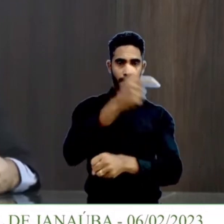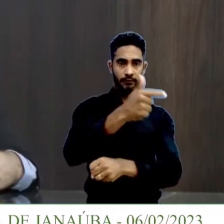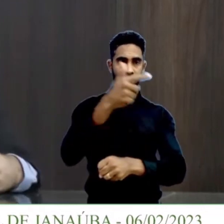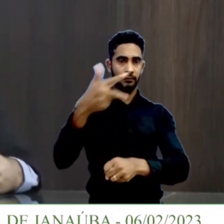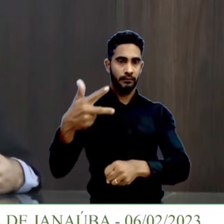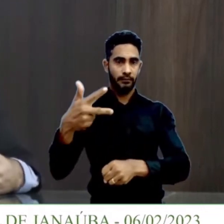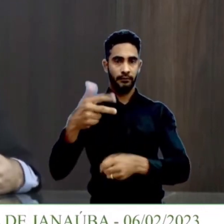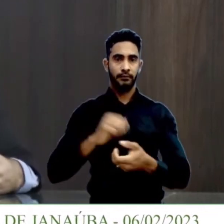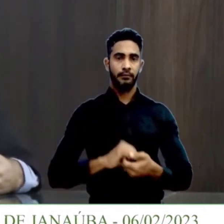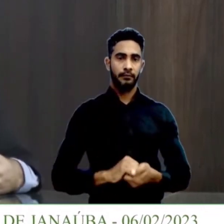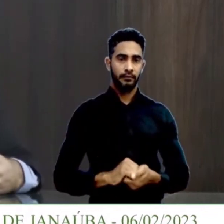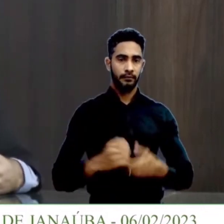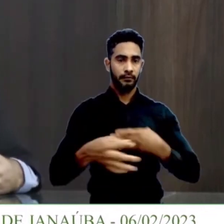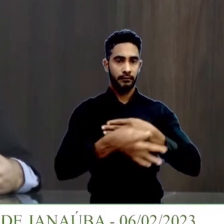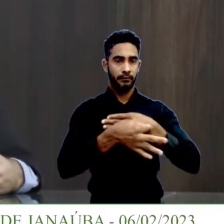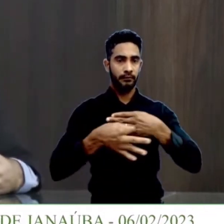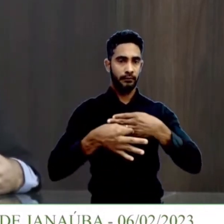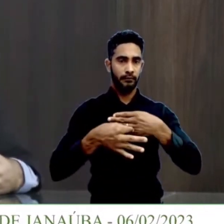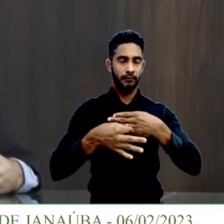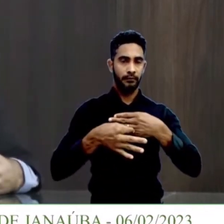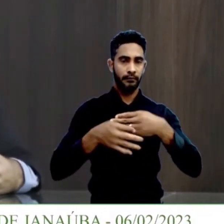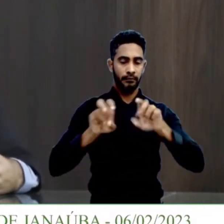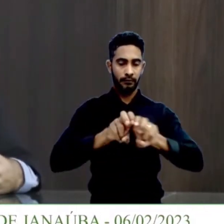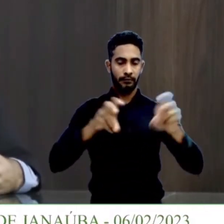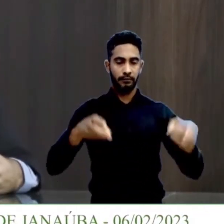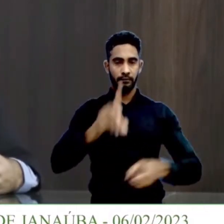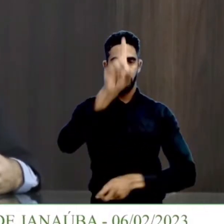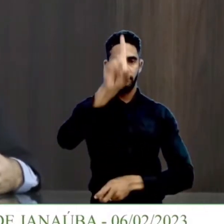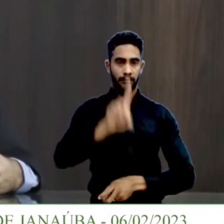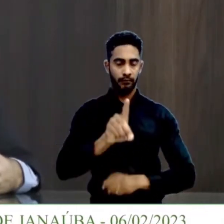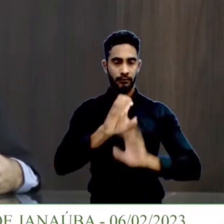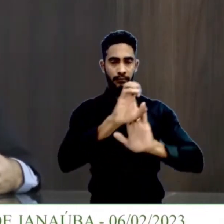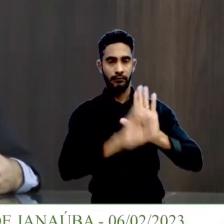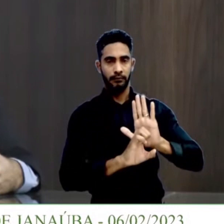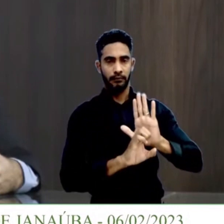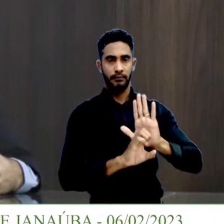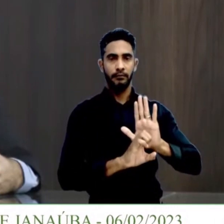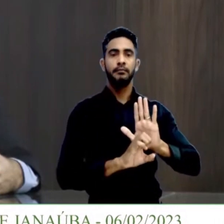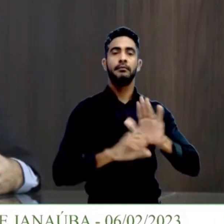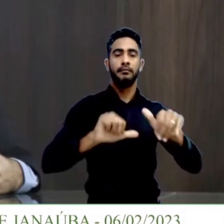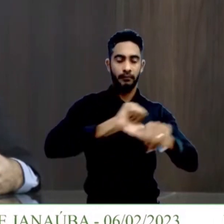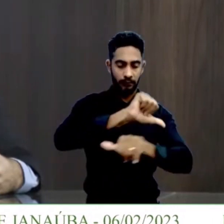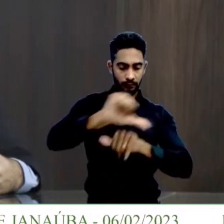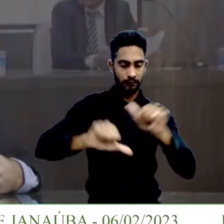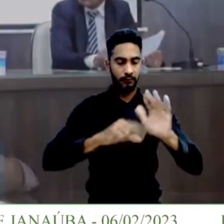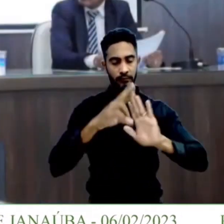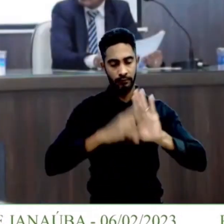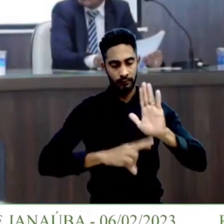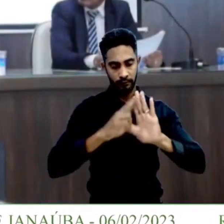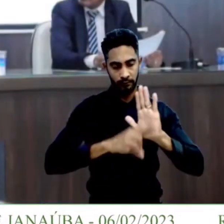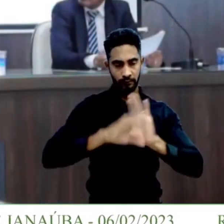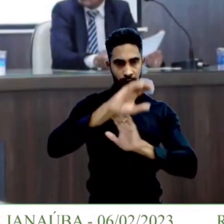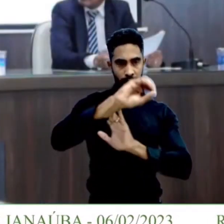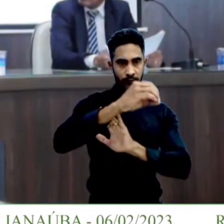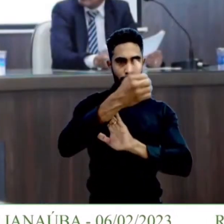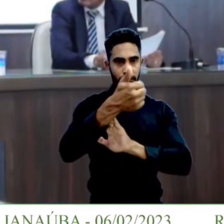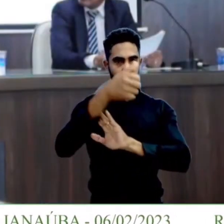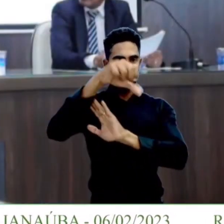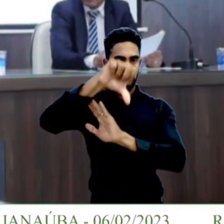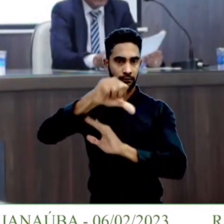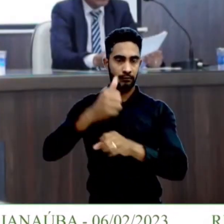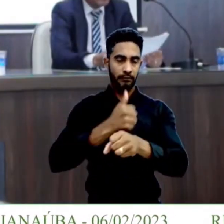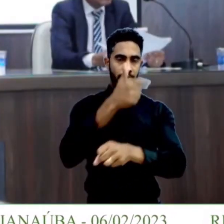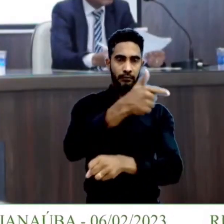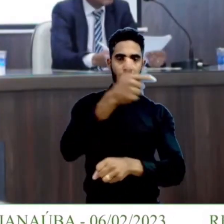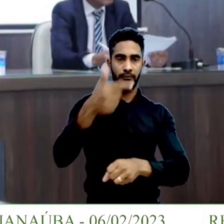003/2023. Autoria, Mesa Diretora. Ementa. Altera a resolução número 019, de 22